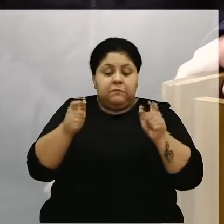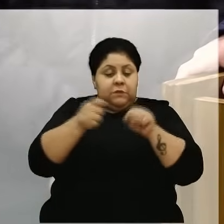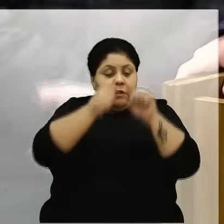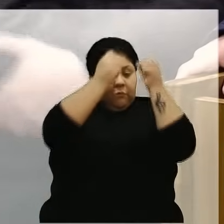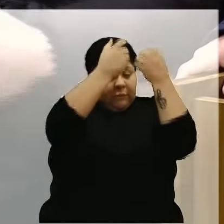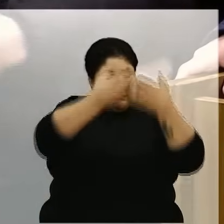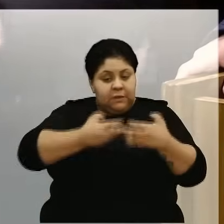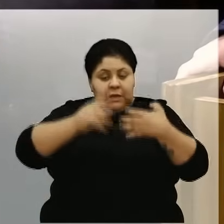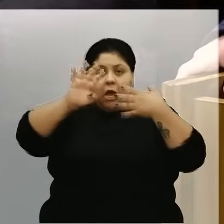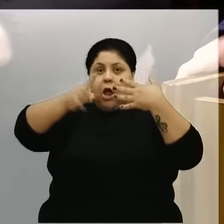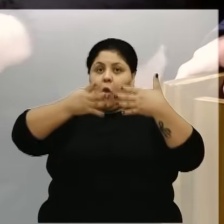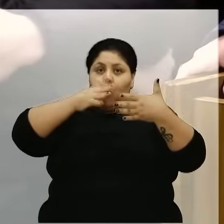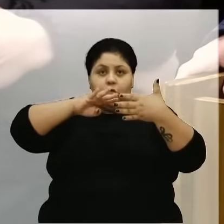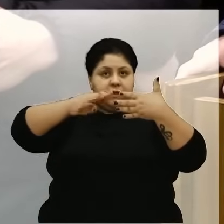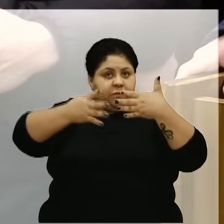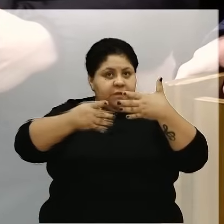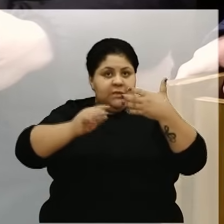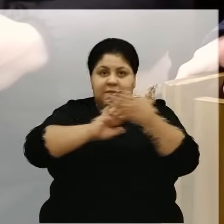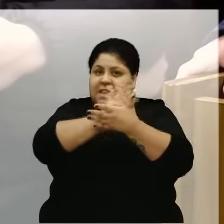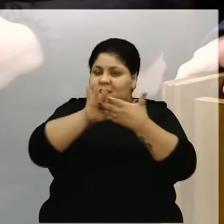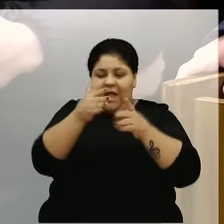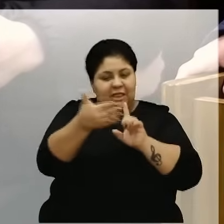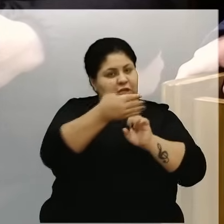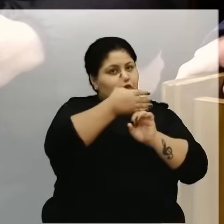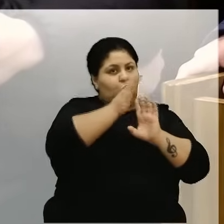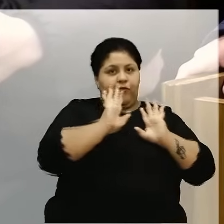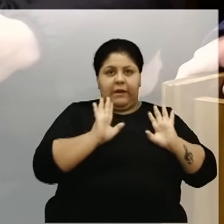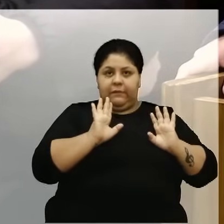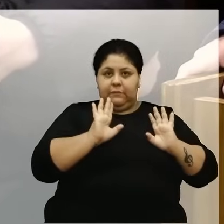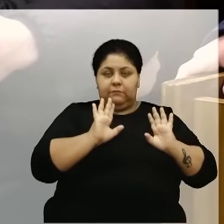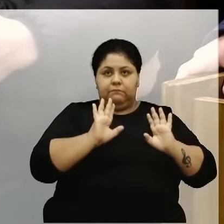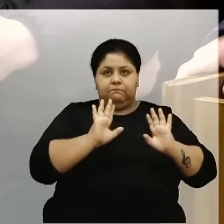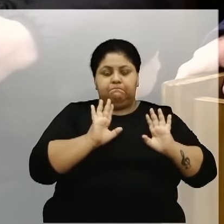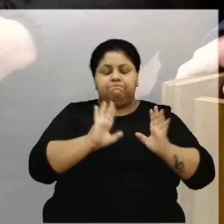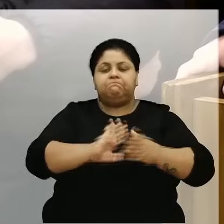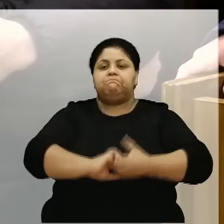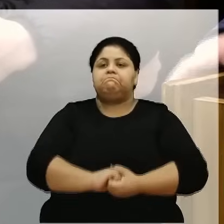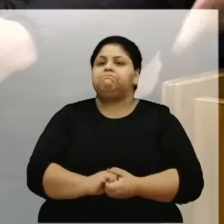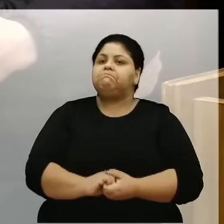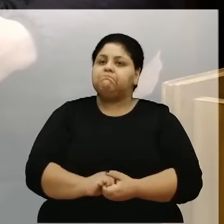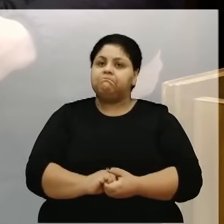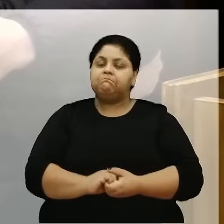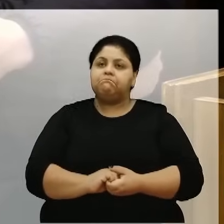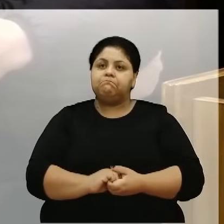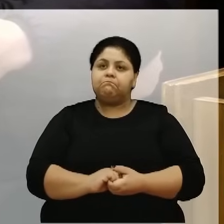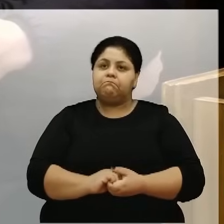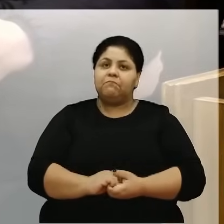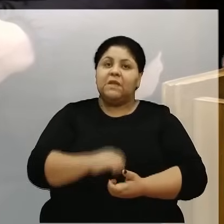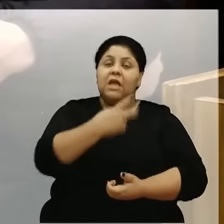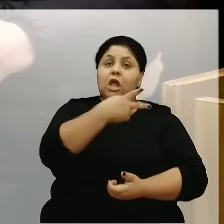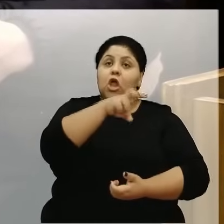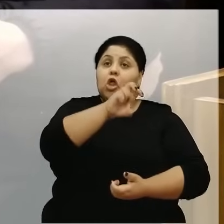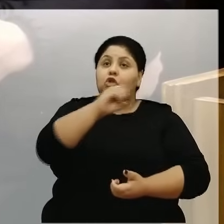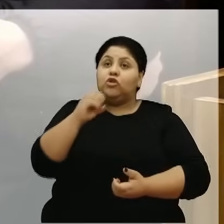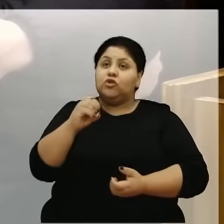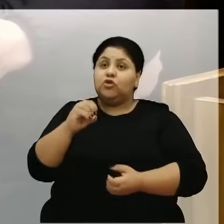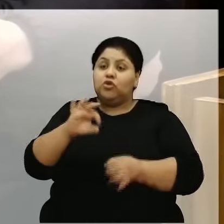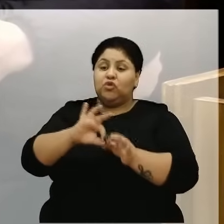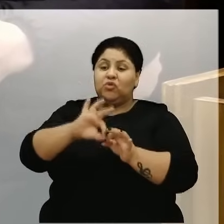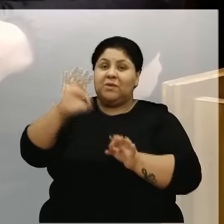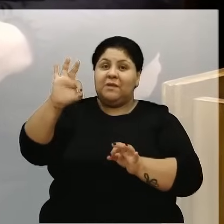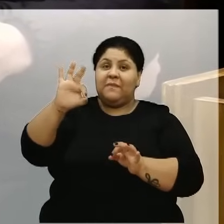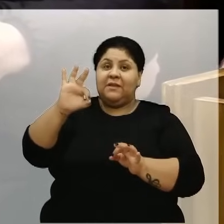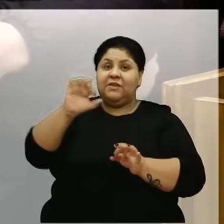neste momento. Né? Não temos nada a esconder. Tá? A situação dos 250 metros de